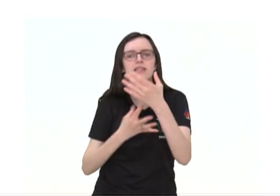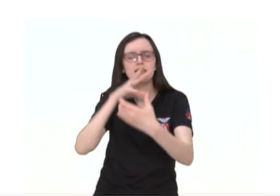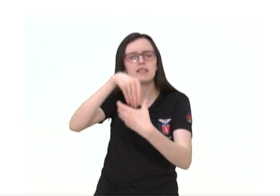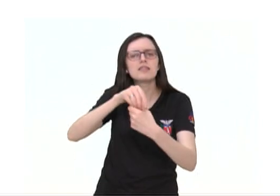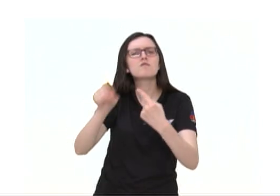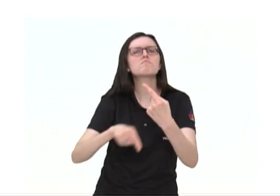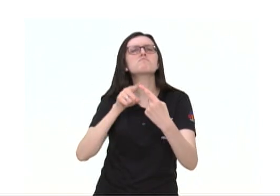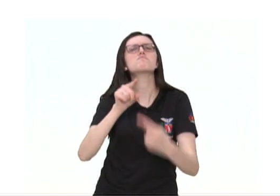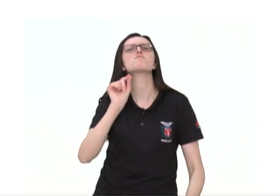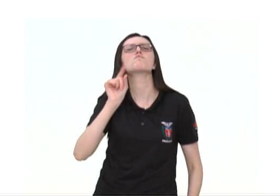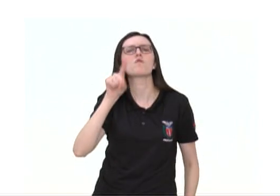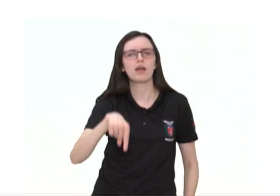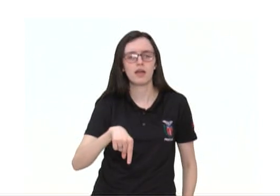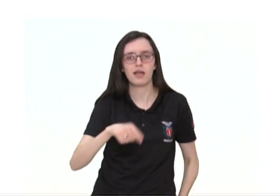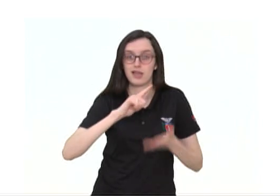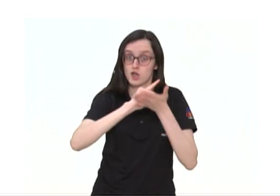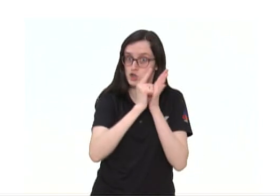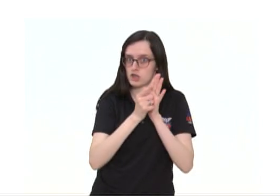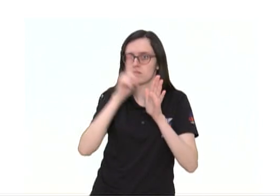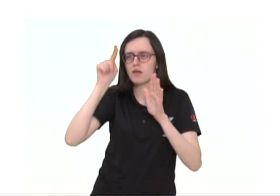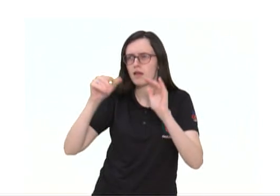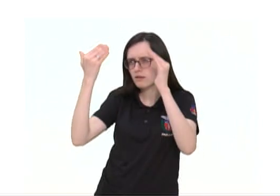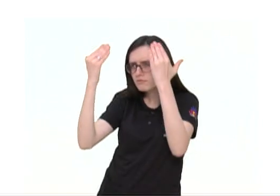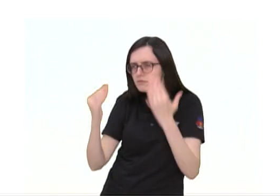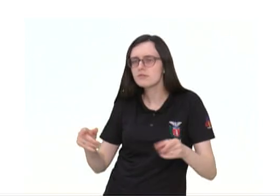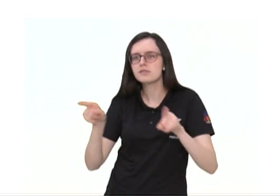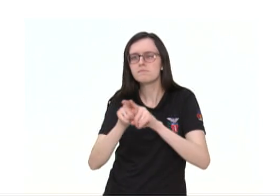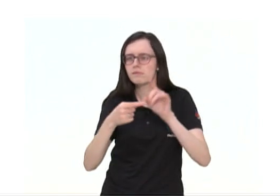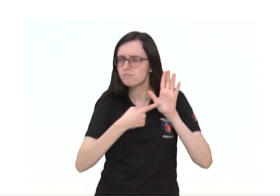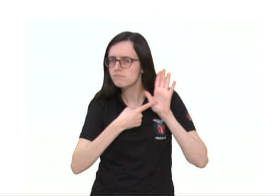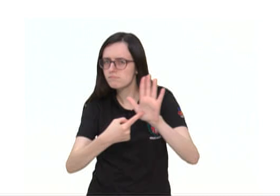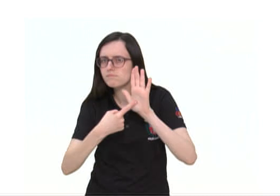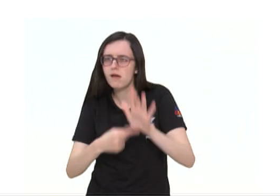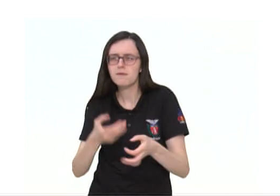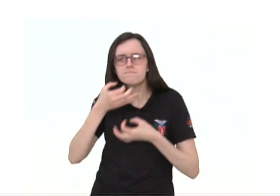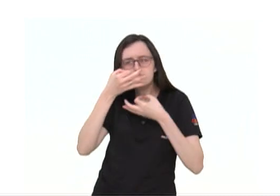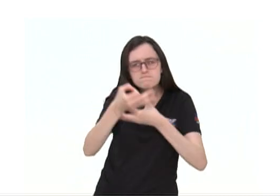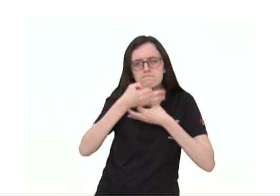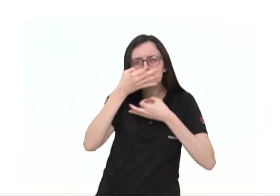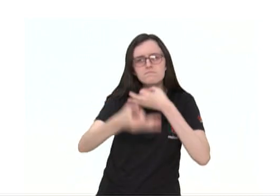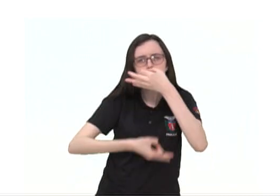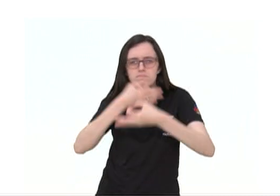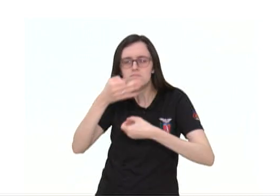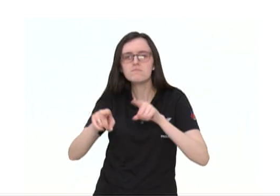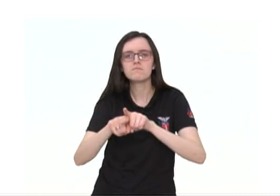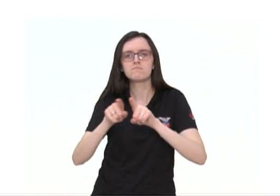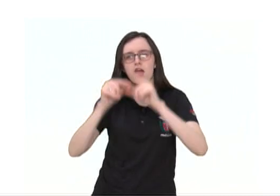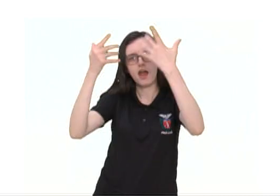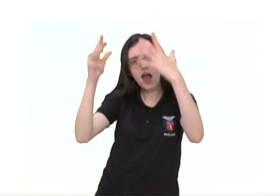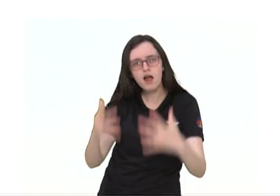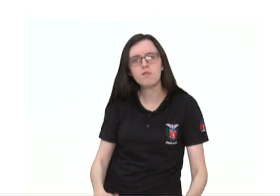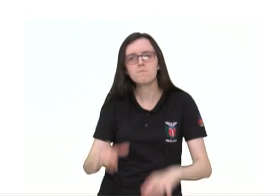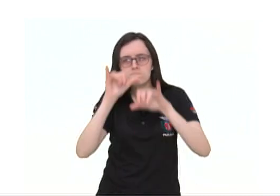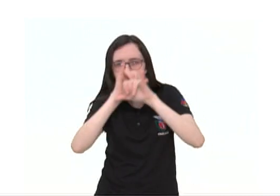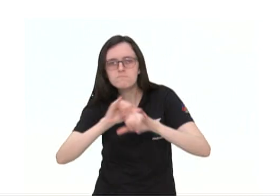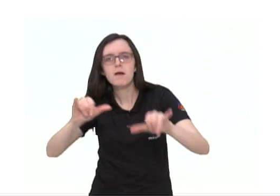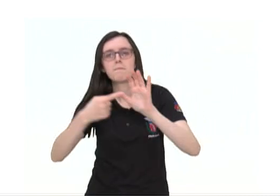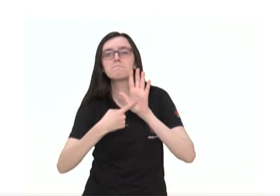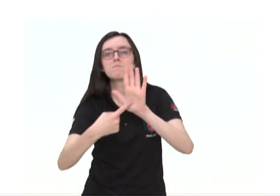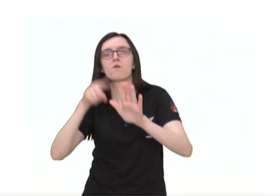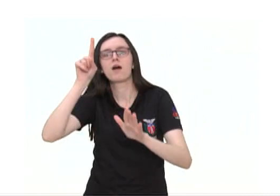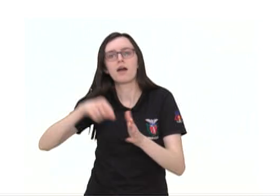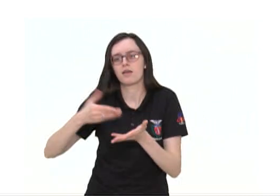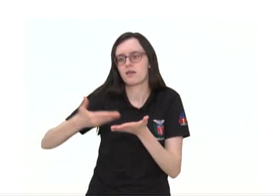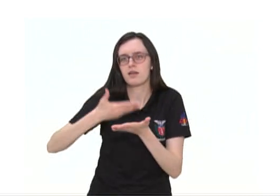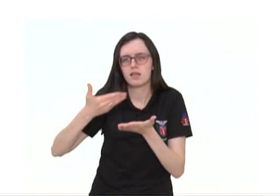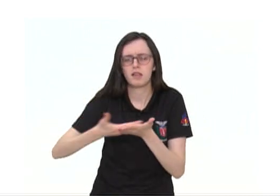por objetivo analisar, expor, criticar, elogiar, divulgar uma obra de